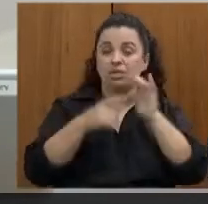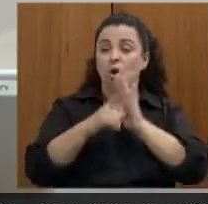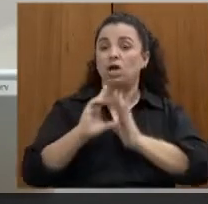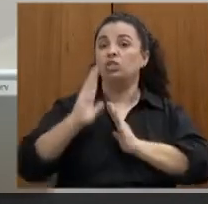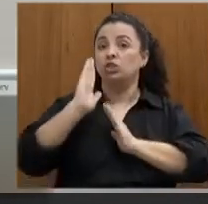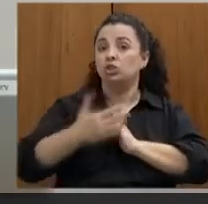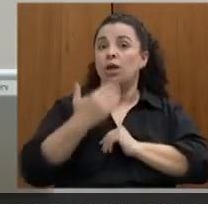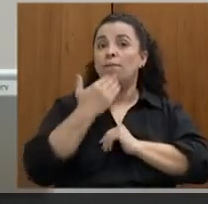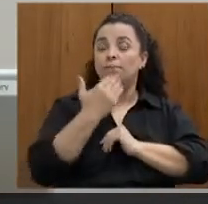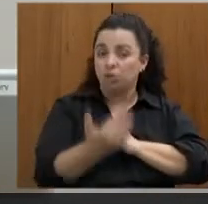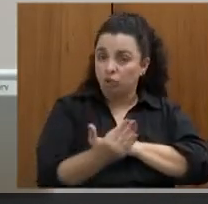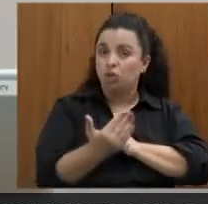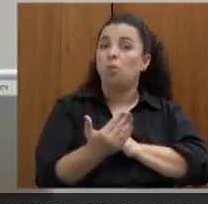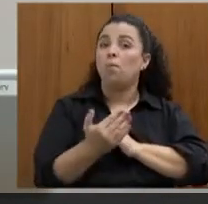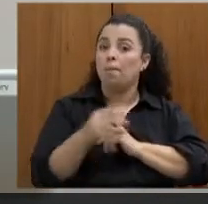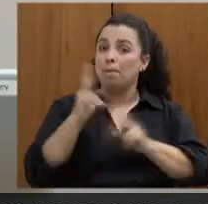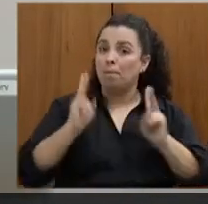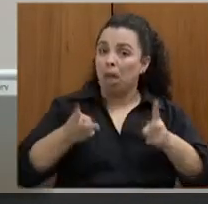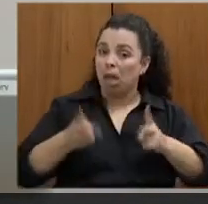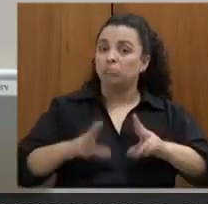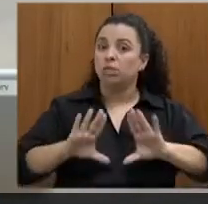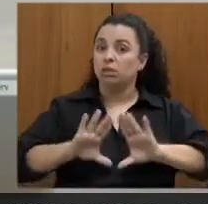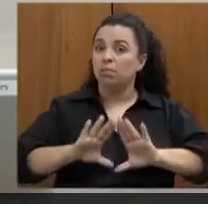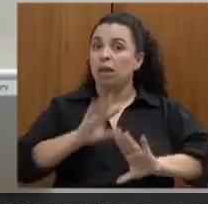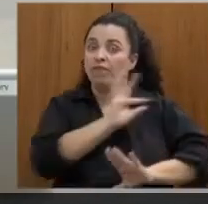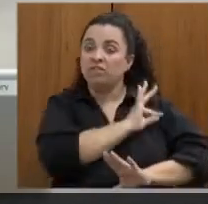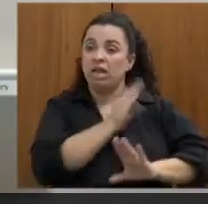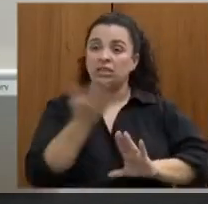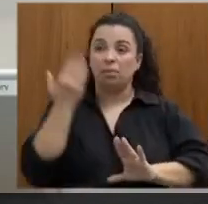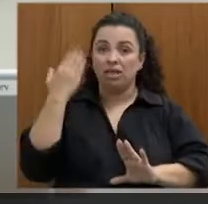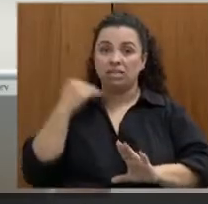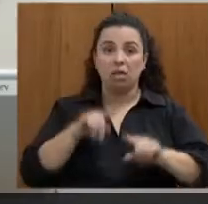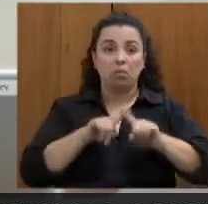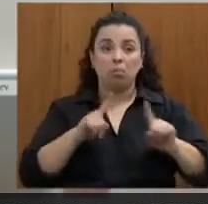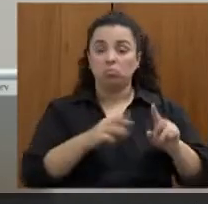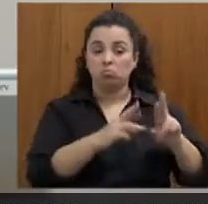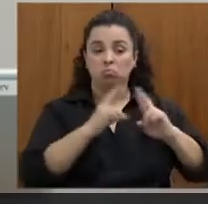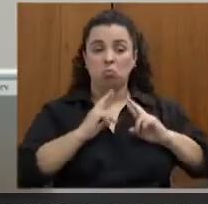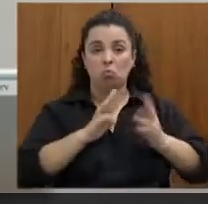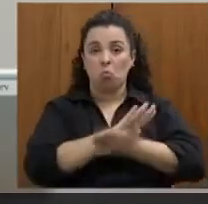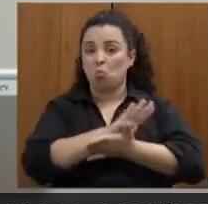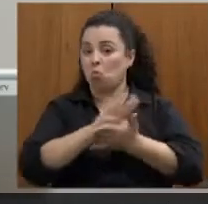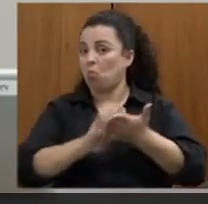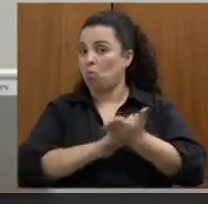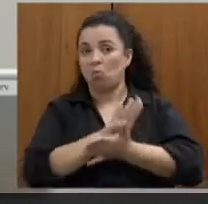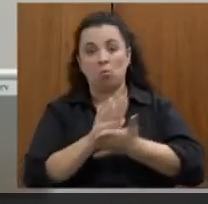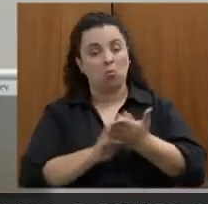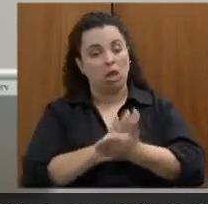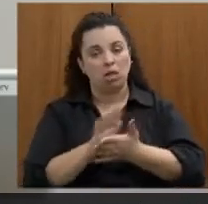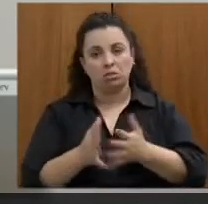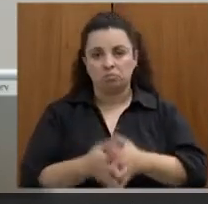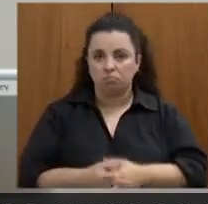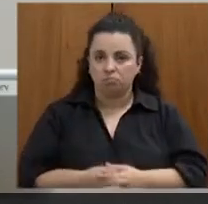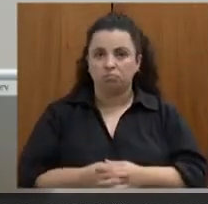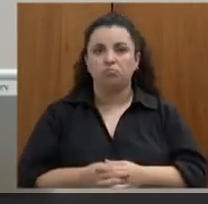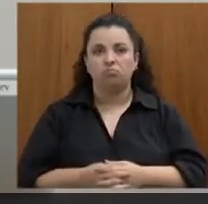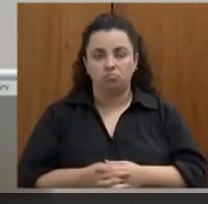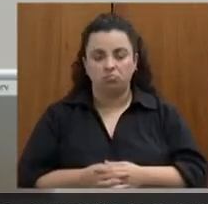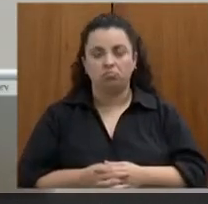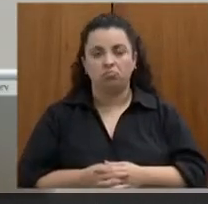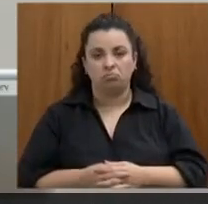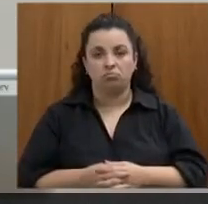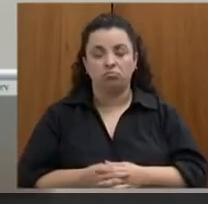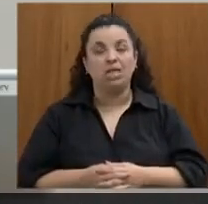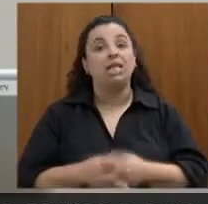no âmbito da Assembleia Fiscaliza, contudo, sem o exato recebimento de dados solicitados.